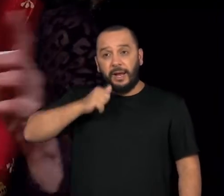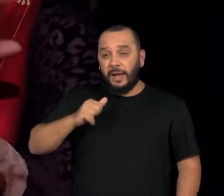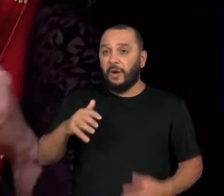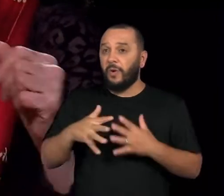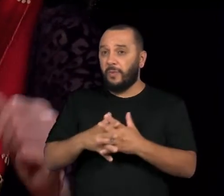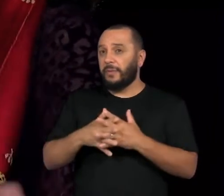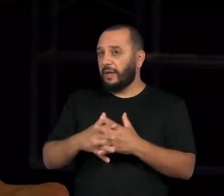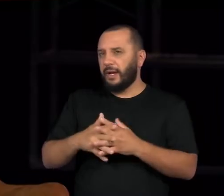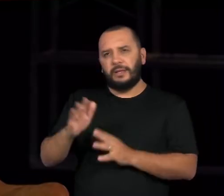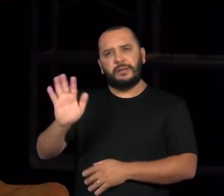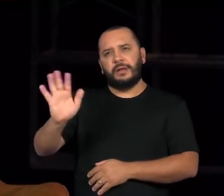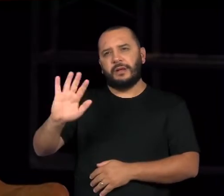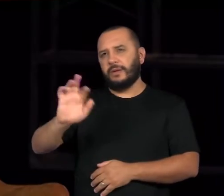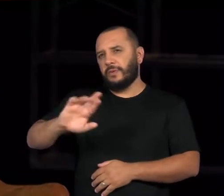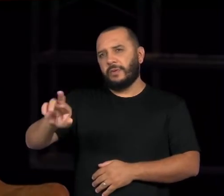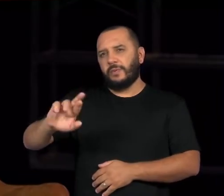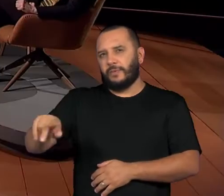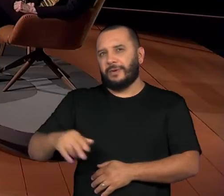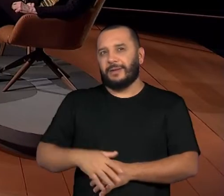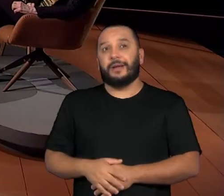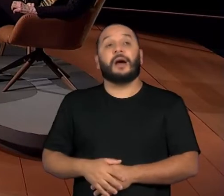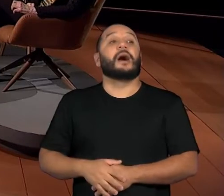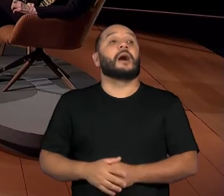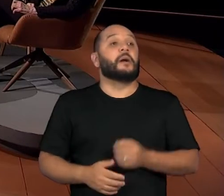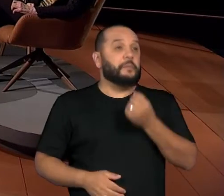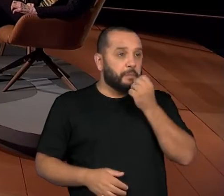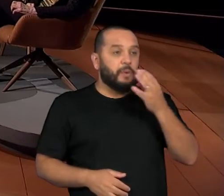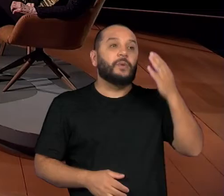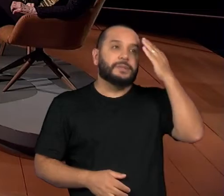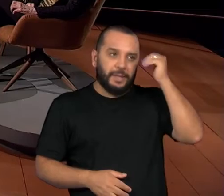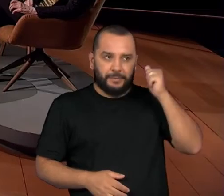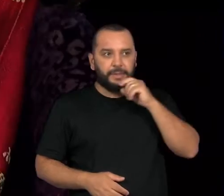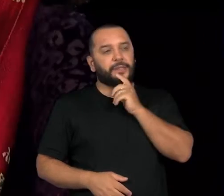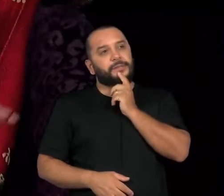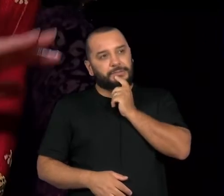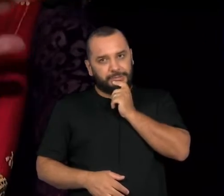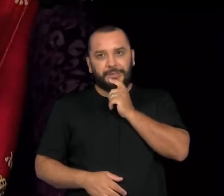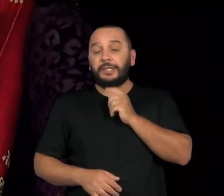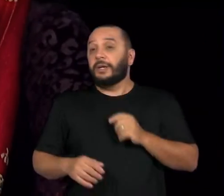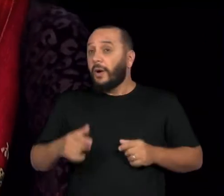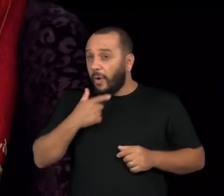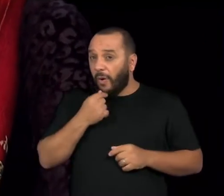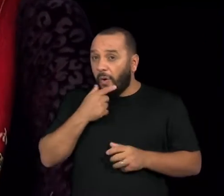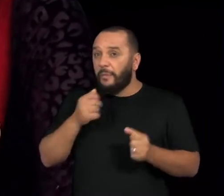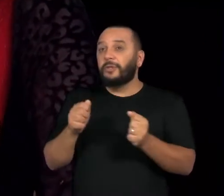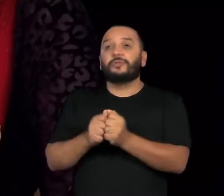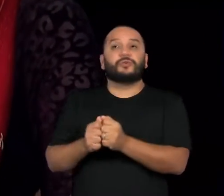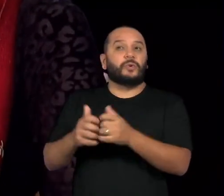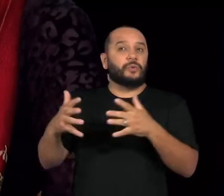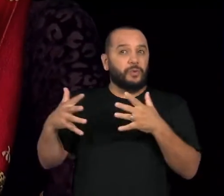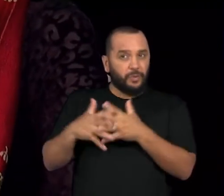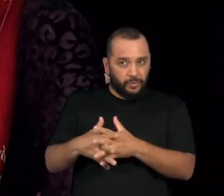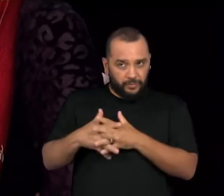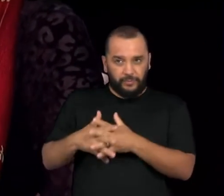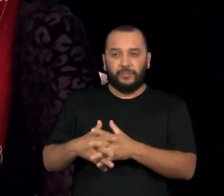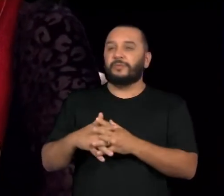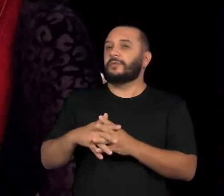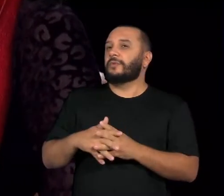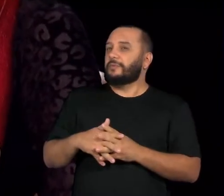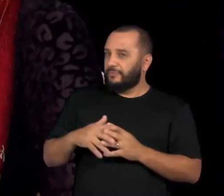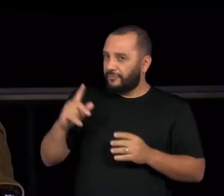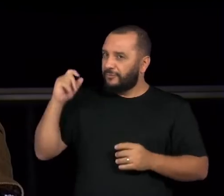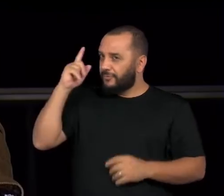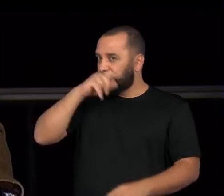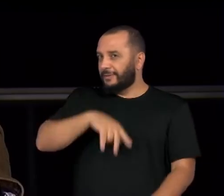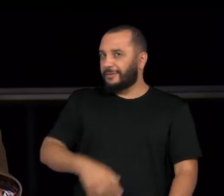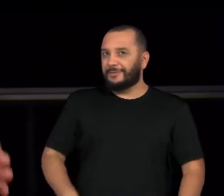mas não é assim, não. Bom saber, viu, Esther? Eles, quando estão juntos, também é um problemão. Socorro, né?